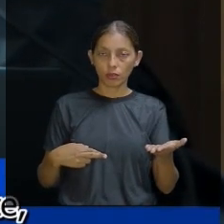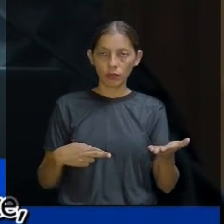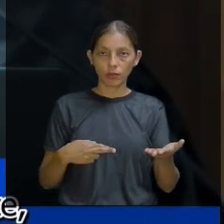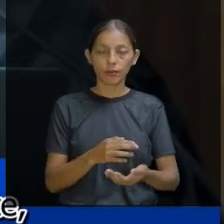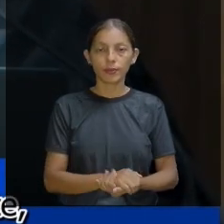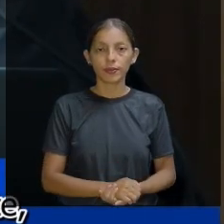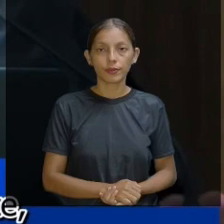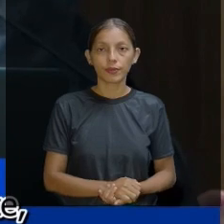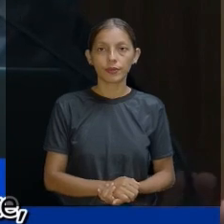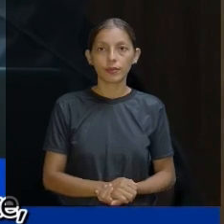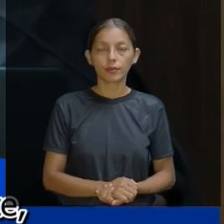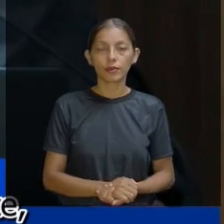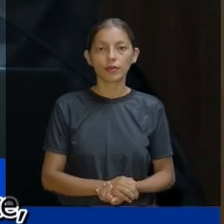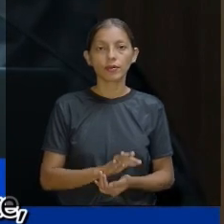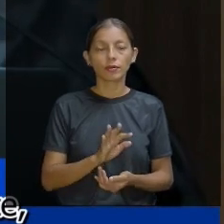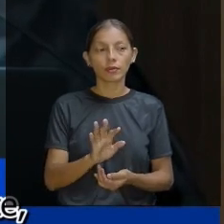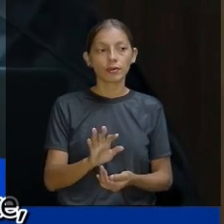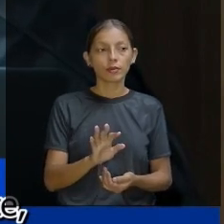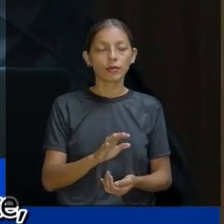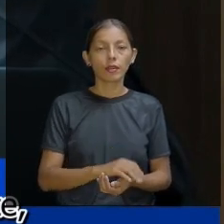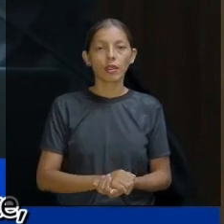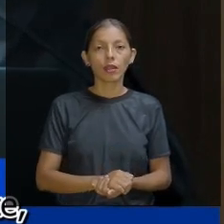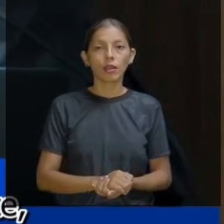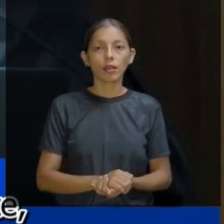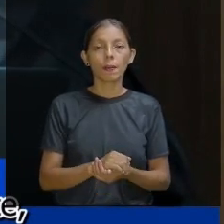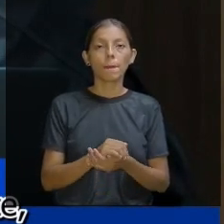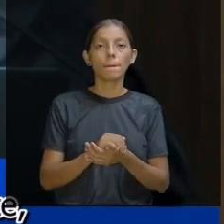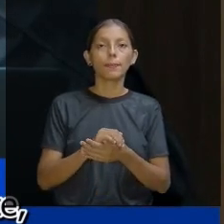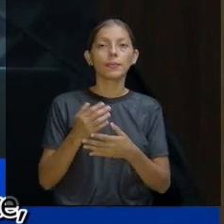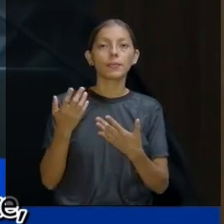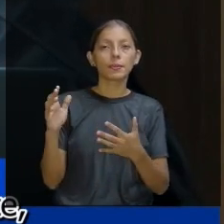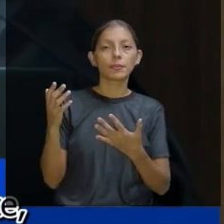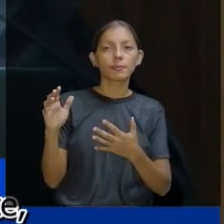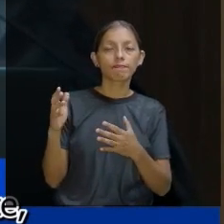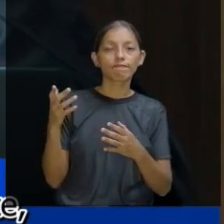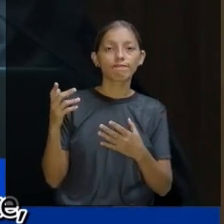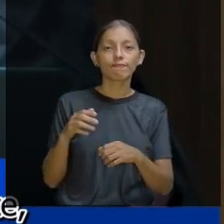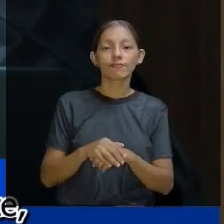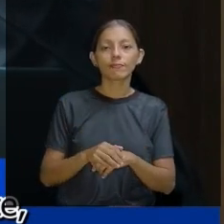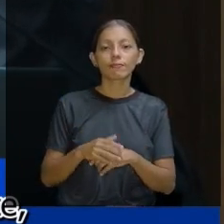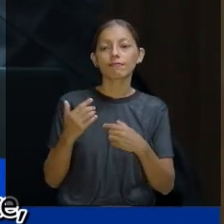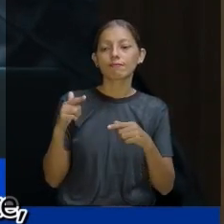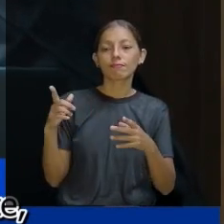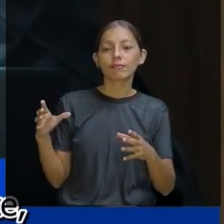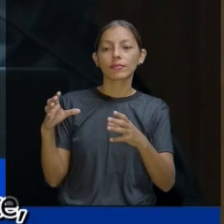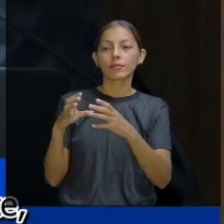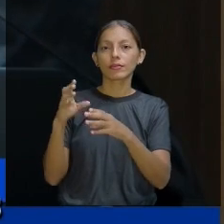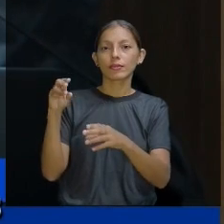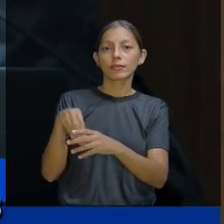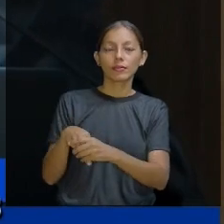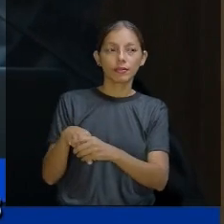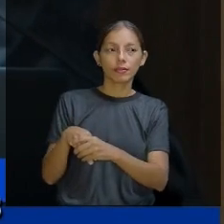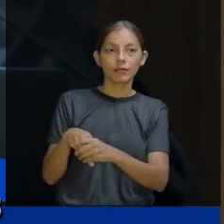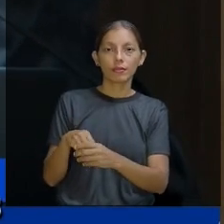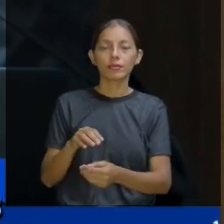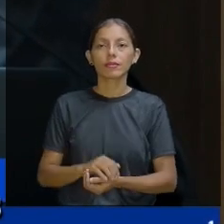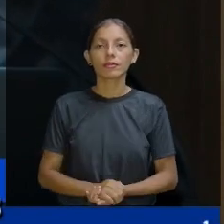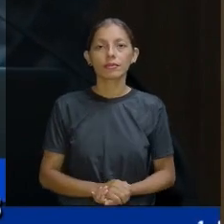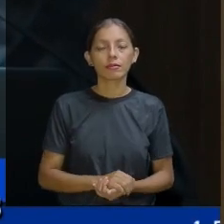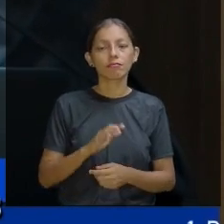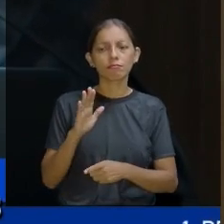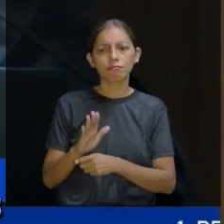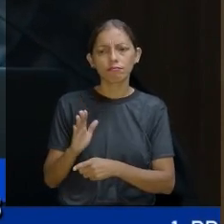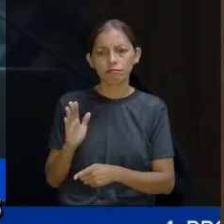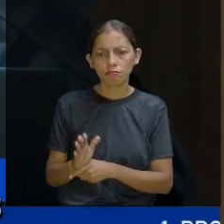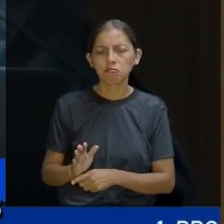e parabenizar a equipe de auditoria interna do tribunal, que de forma independente tem agregado valor a essas